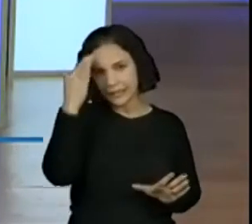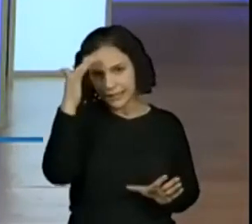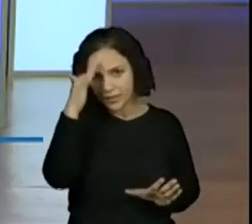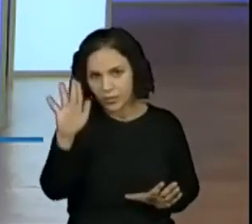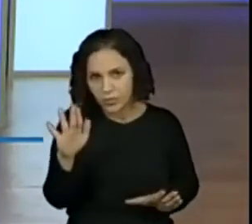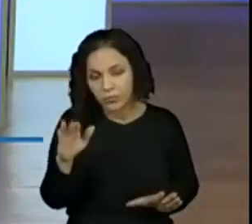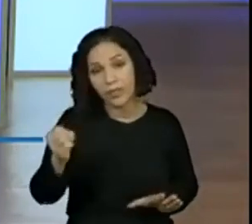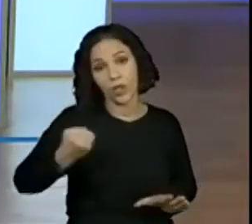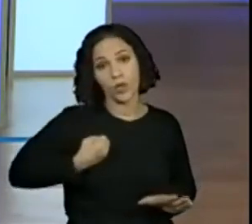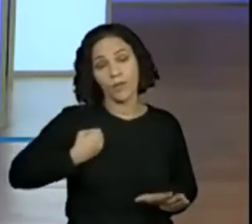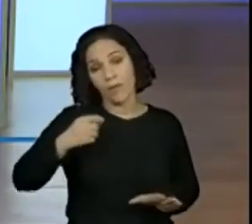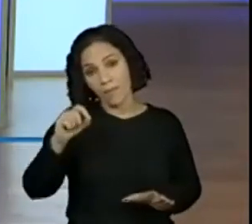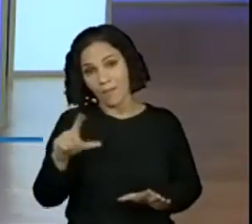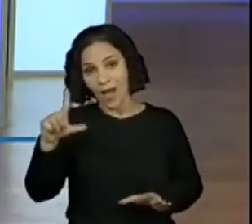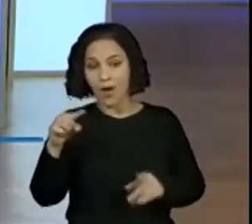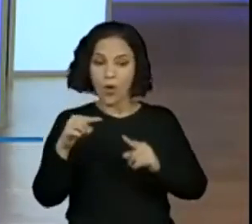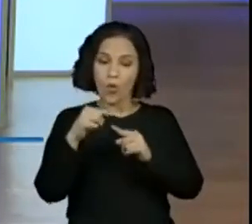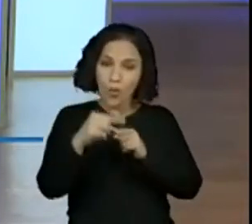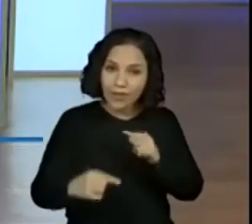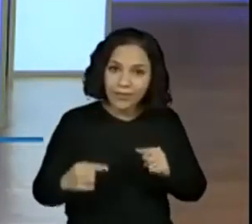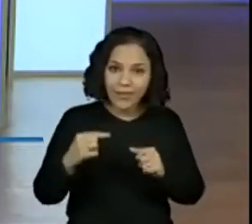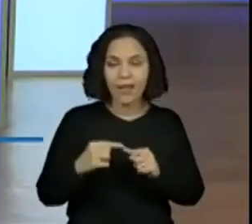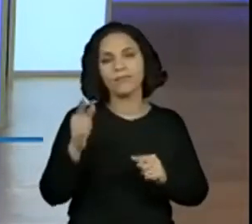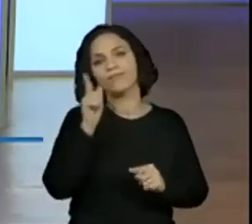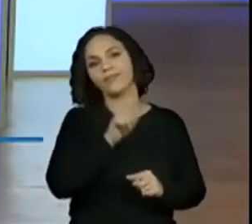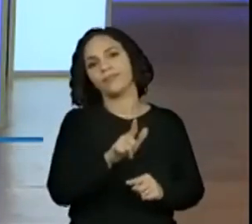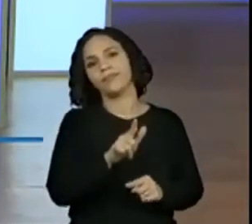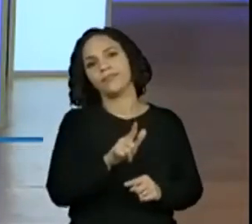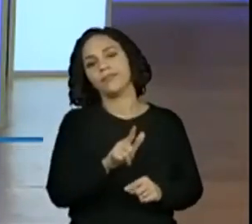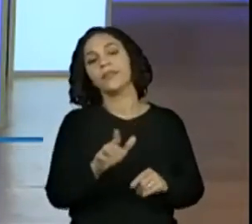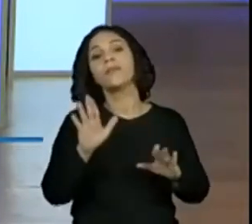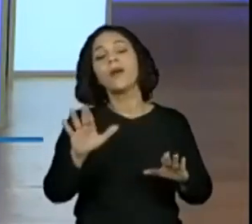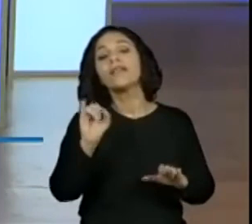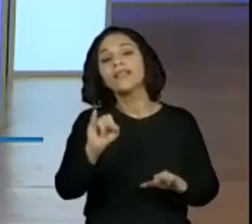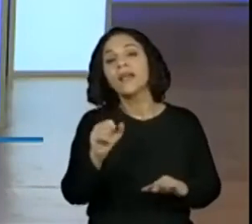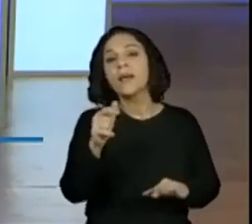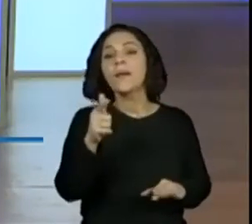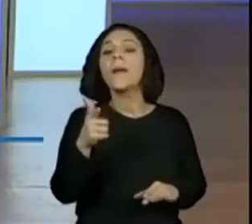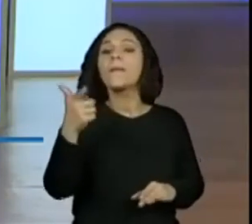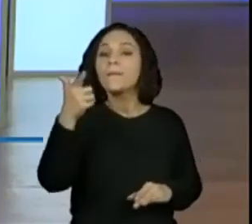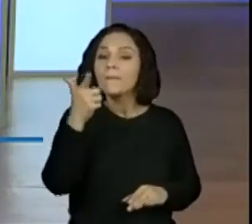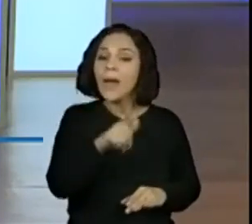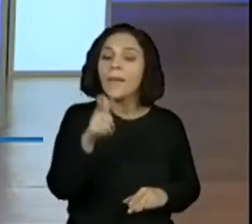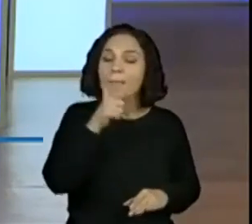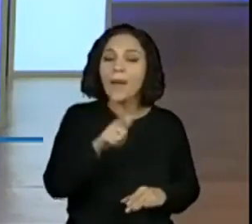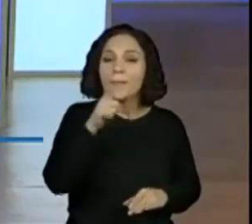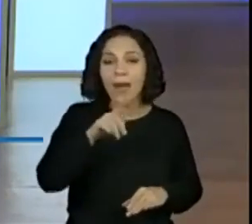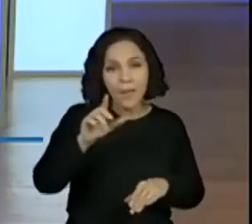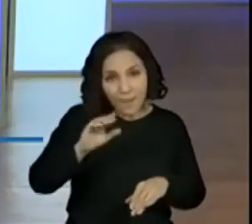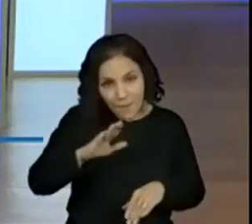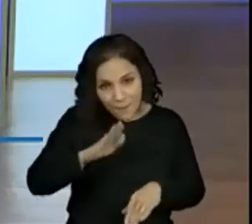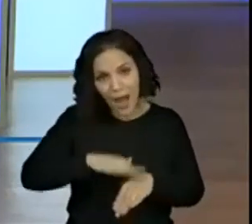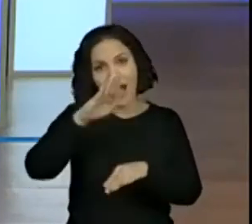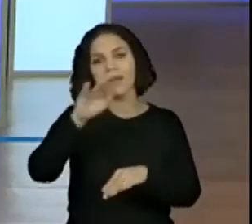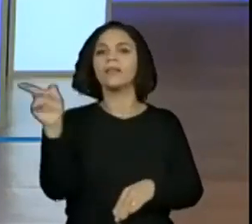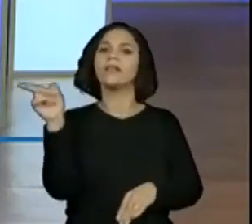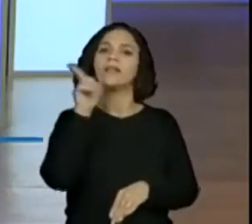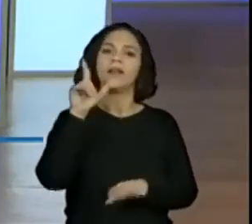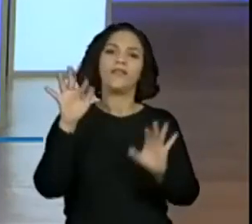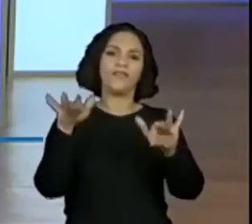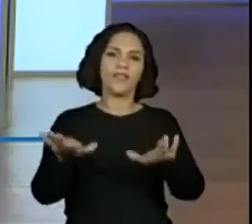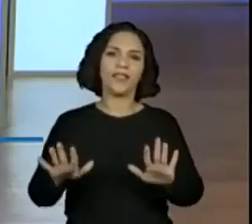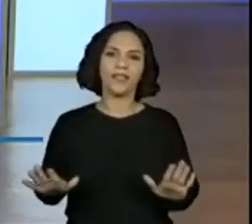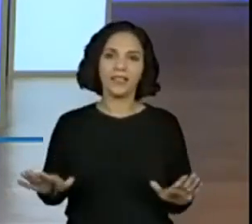Vocês entenderam né quem tirou o número maior na rodada mas aí quem ganhar mais rodadas ao final aí ganhou o jogo